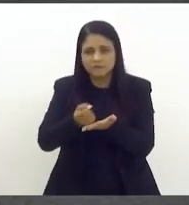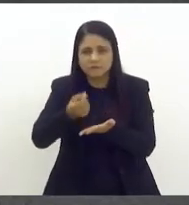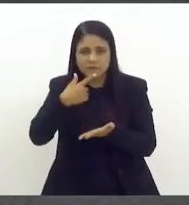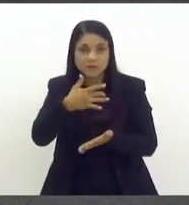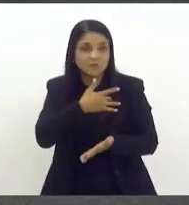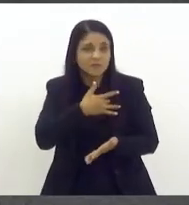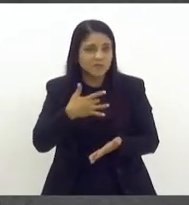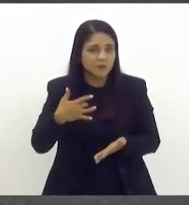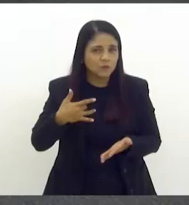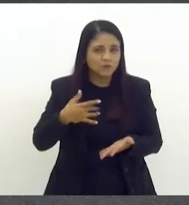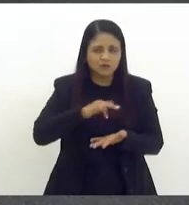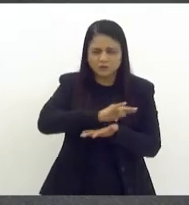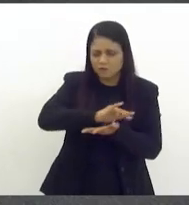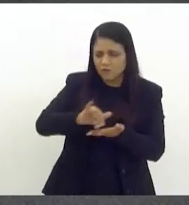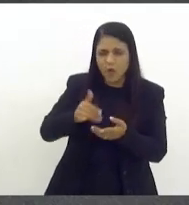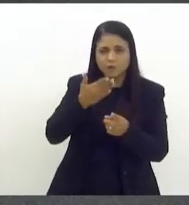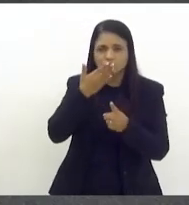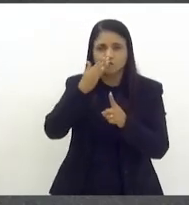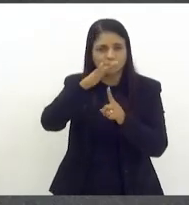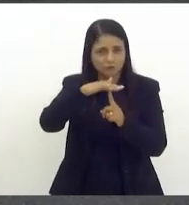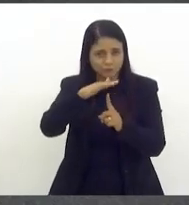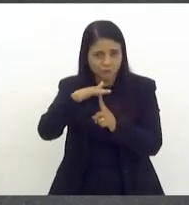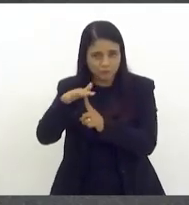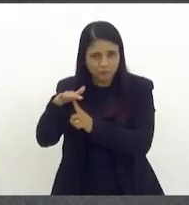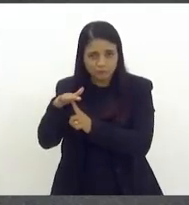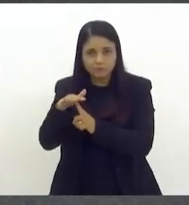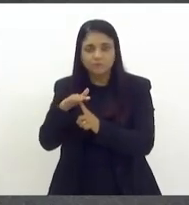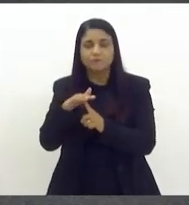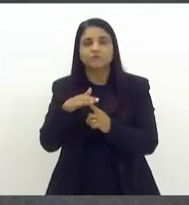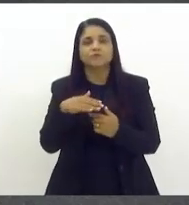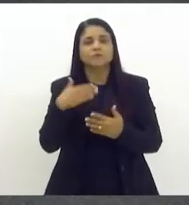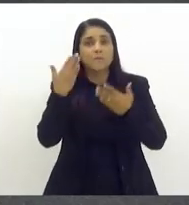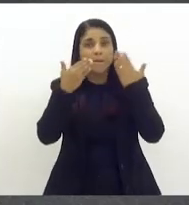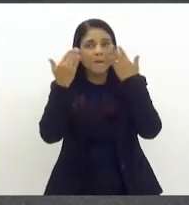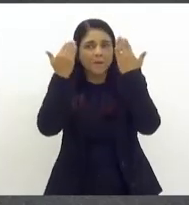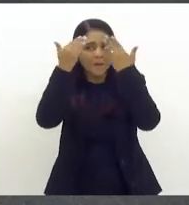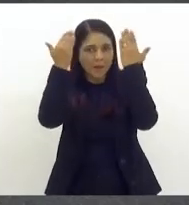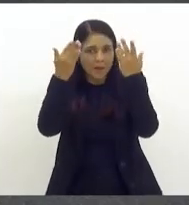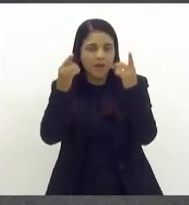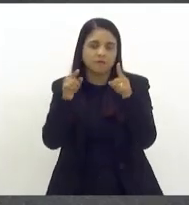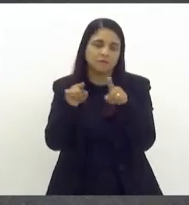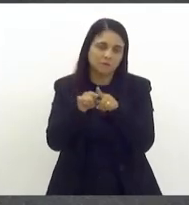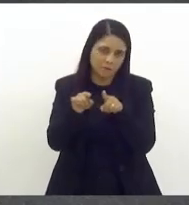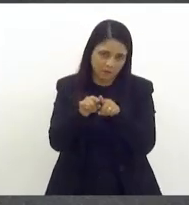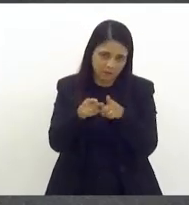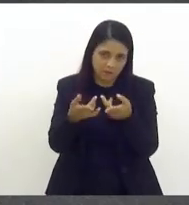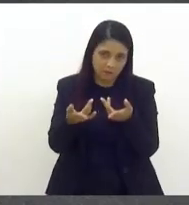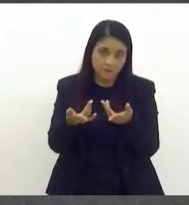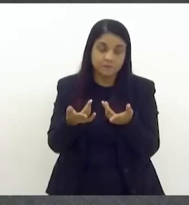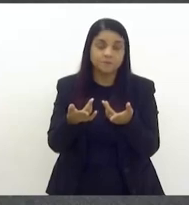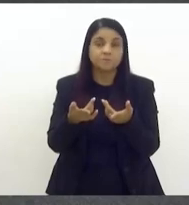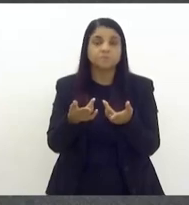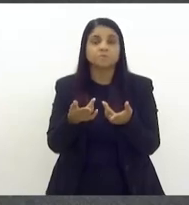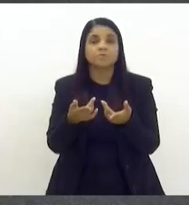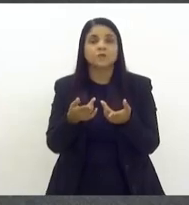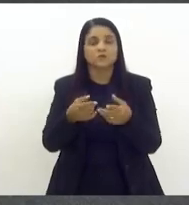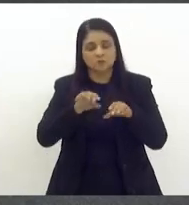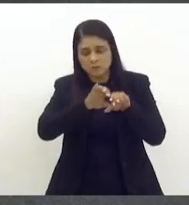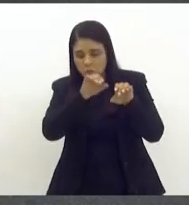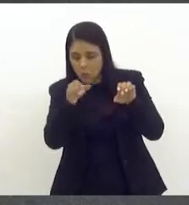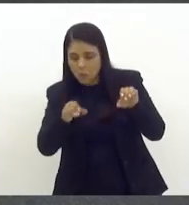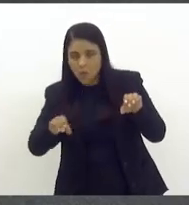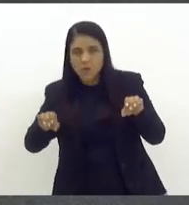vários tipos né cosméticos também e também no saneamento